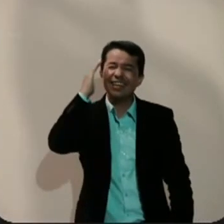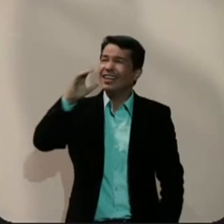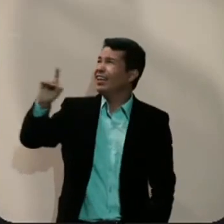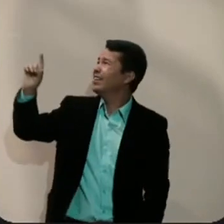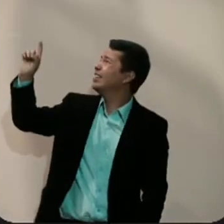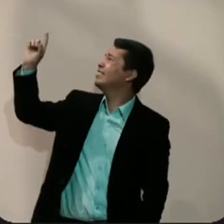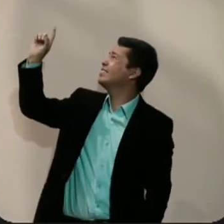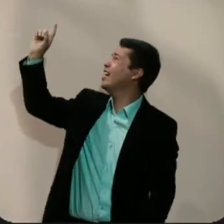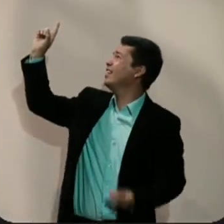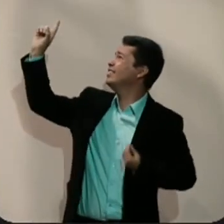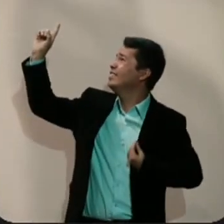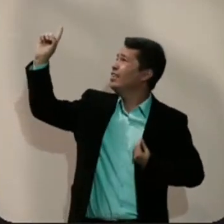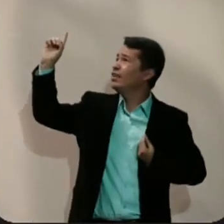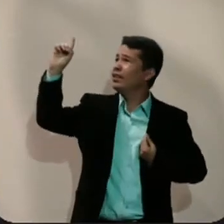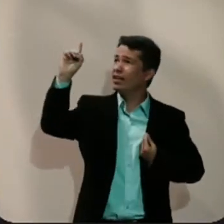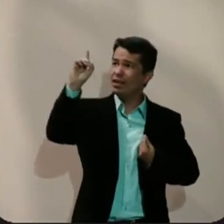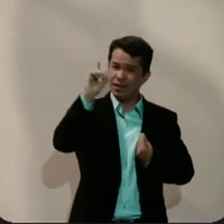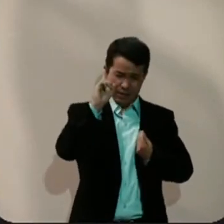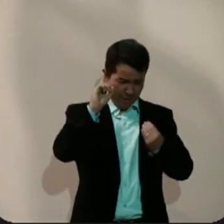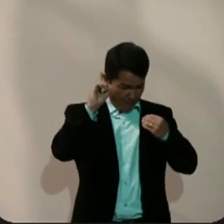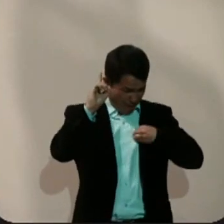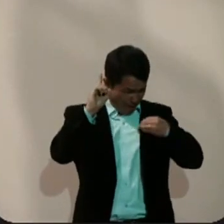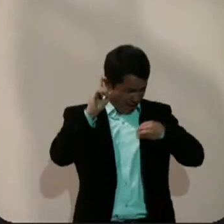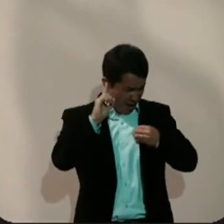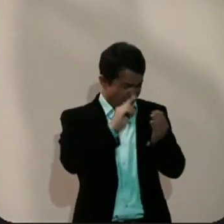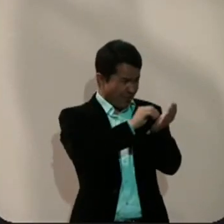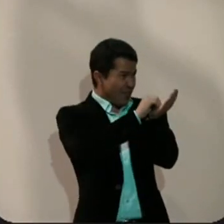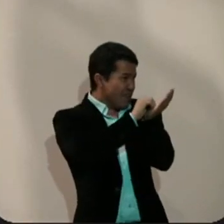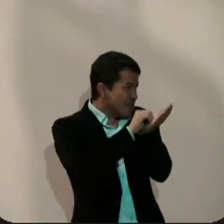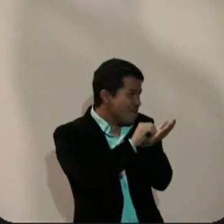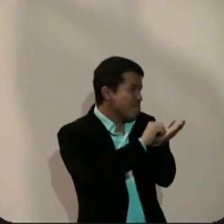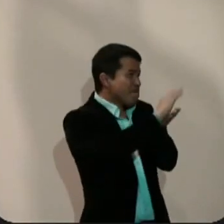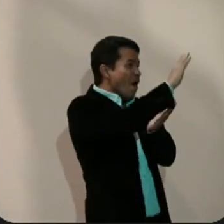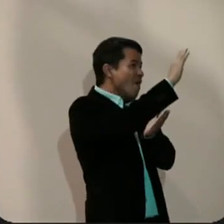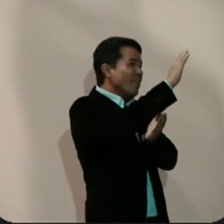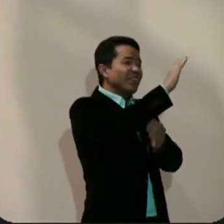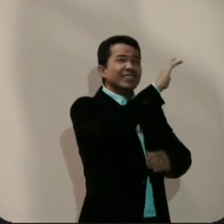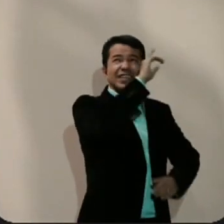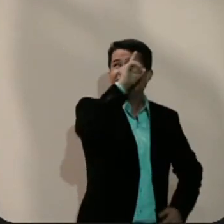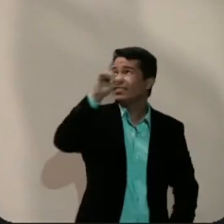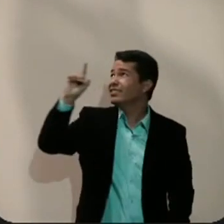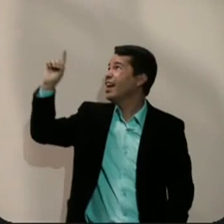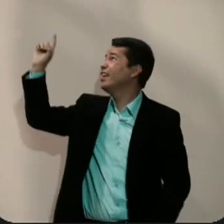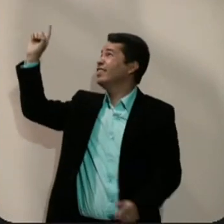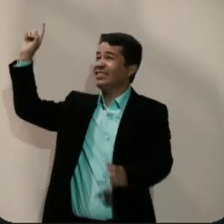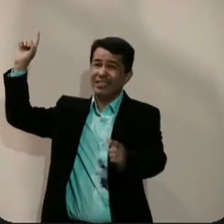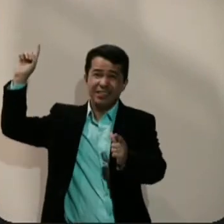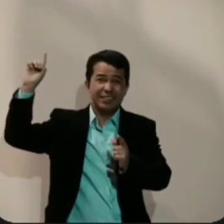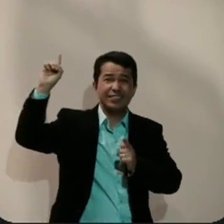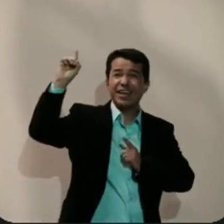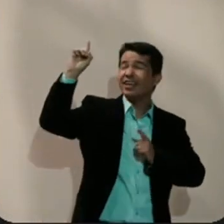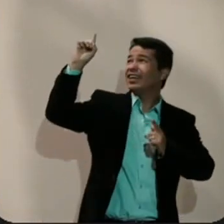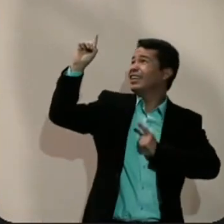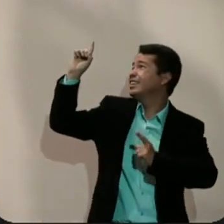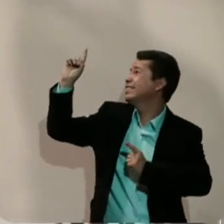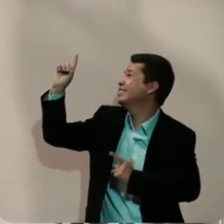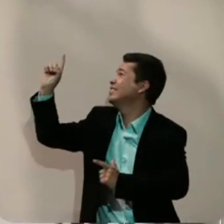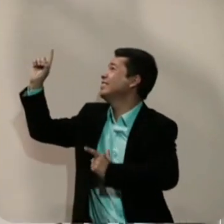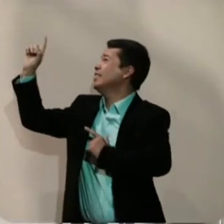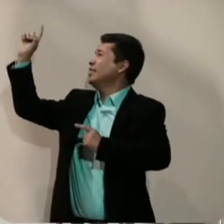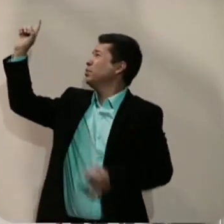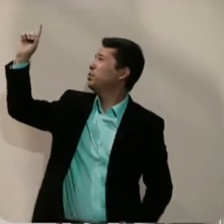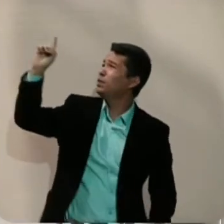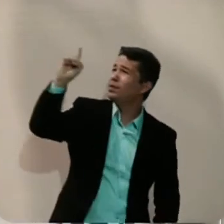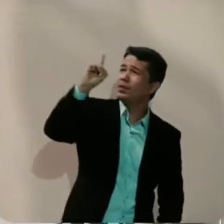Traz luz para as sombras, destrói as montanhas para me encontrar.